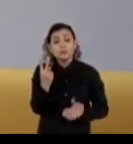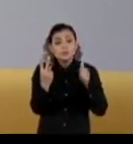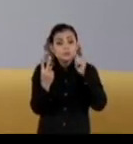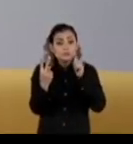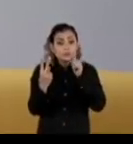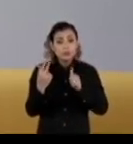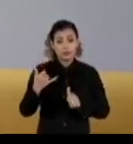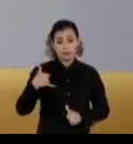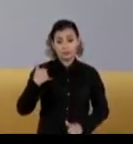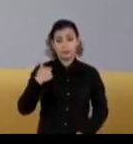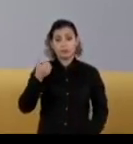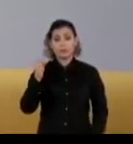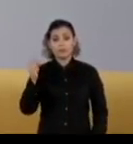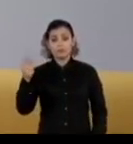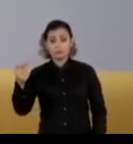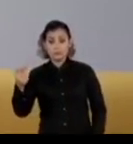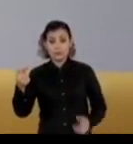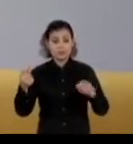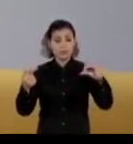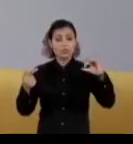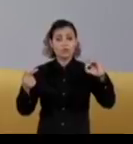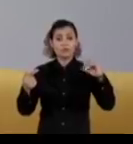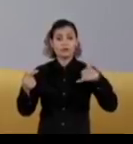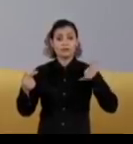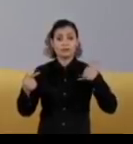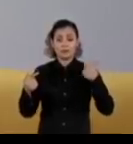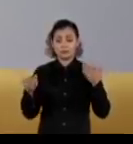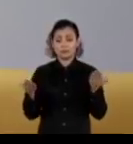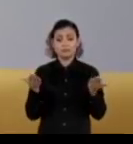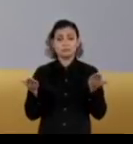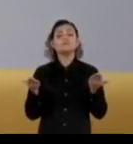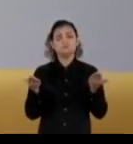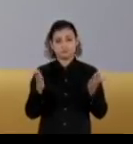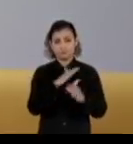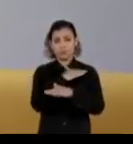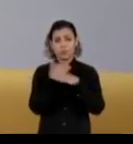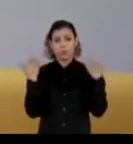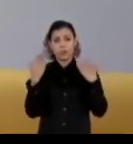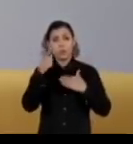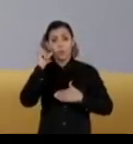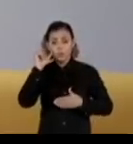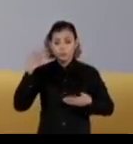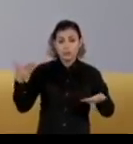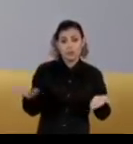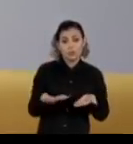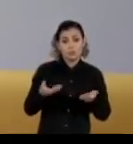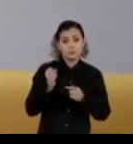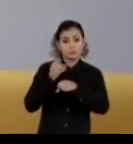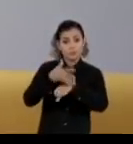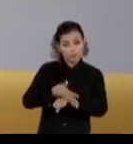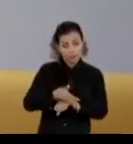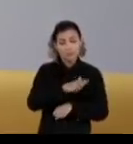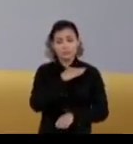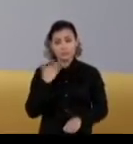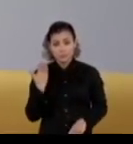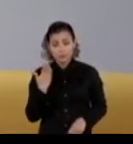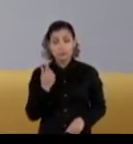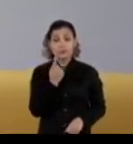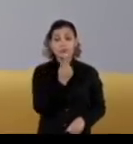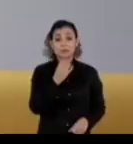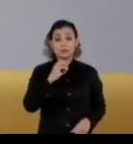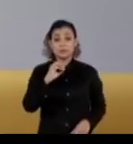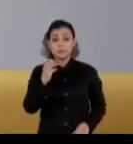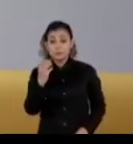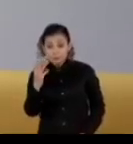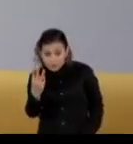e 98 anos, internadas em outros hospitais, morreram entre a noite de ontem e a manhã de hoje. 103